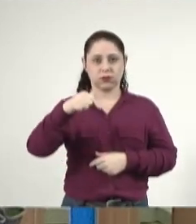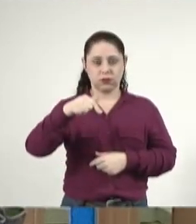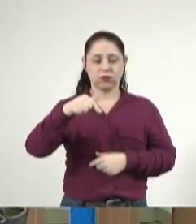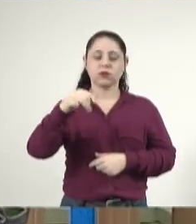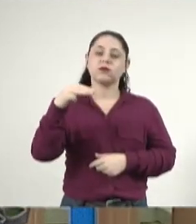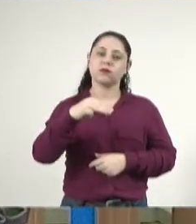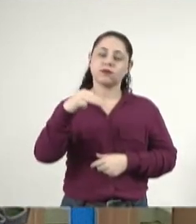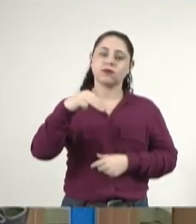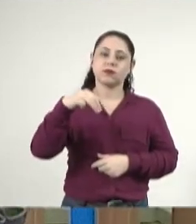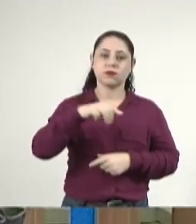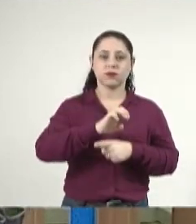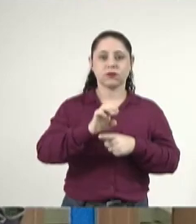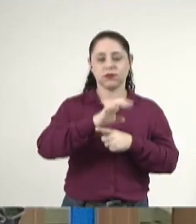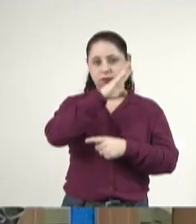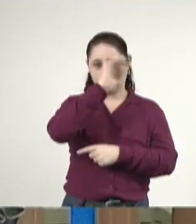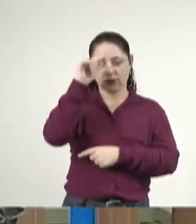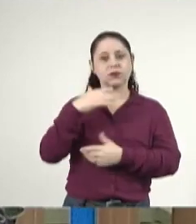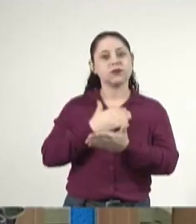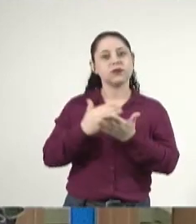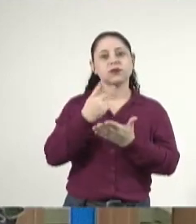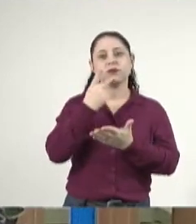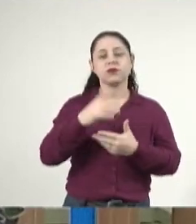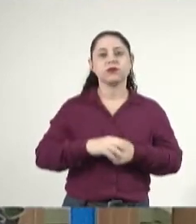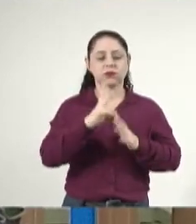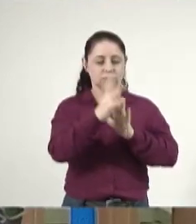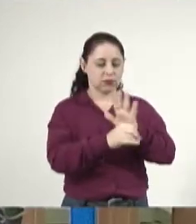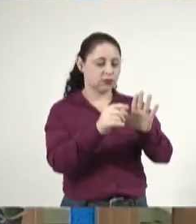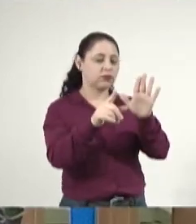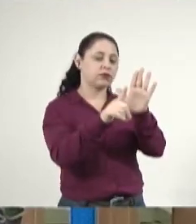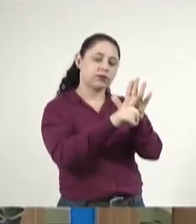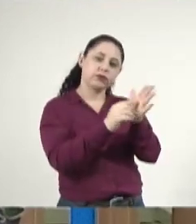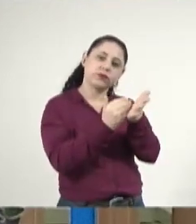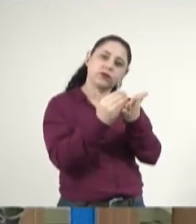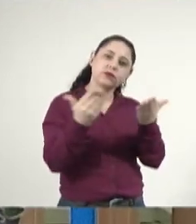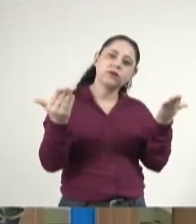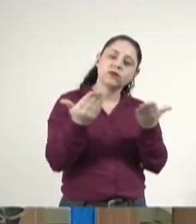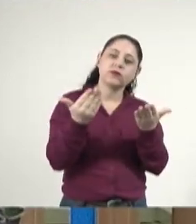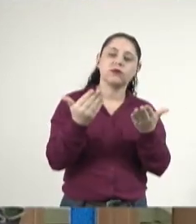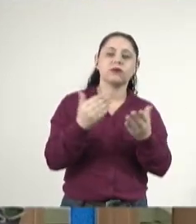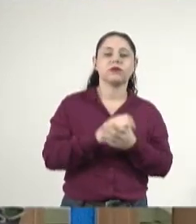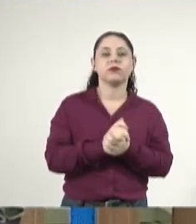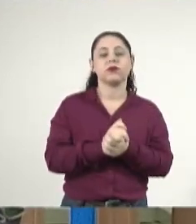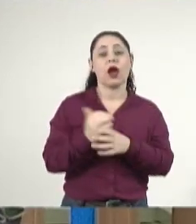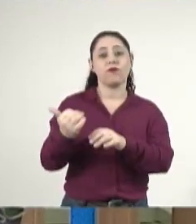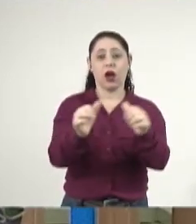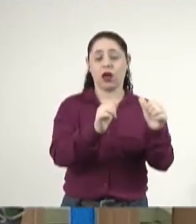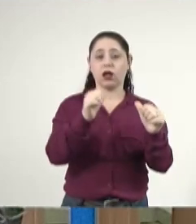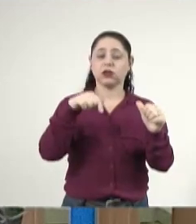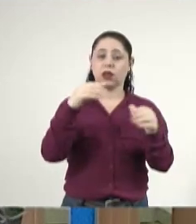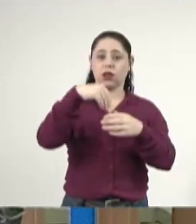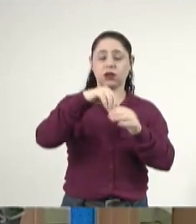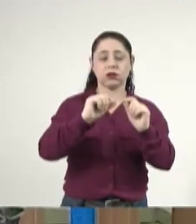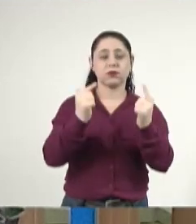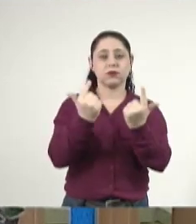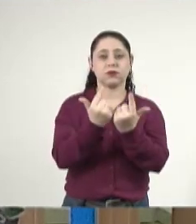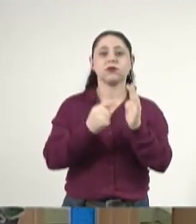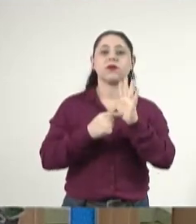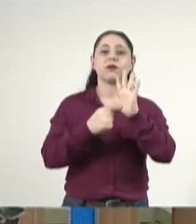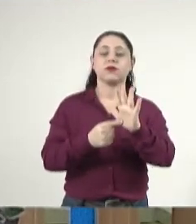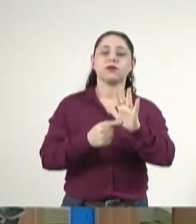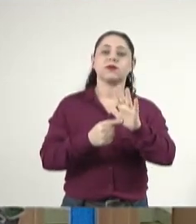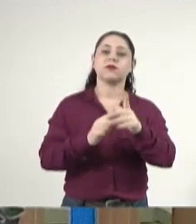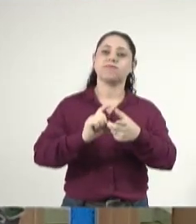11h37 em Mato Grosso do Sul, a gente começa falando de um projeto de lei que começa a tramitar aqui na Assembleia Legislativa, que foi apresentado